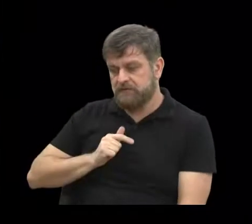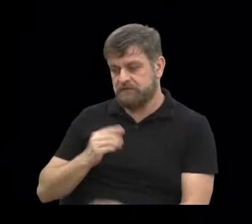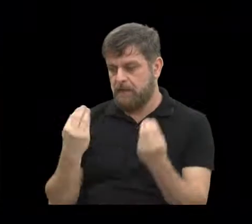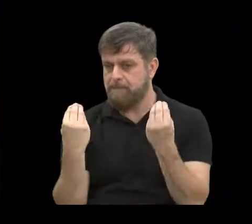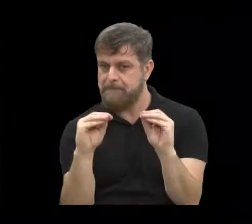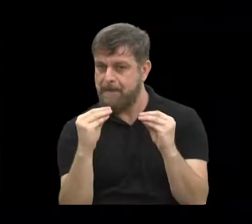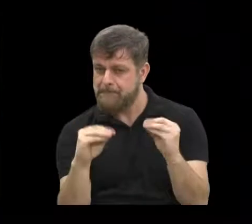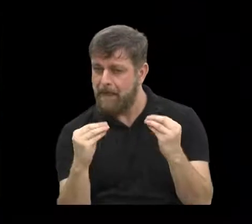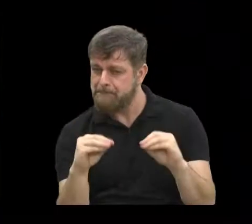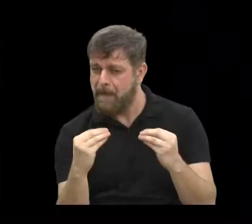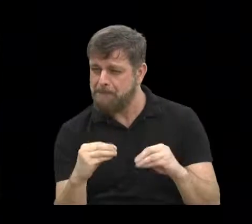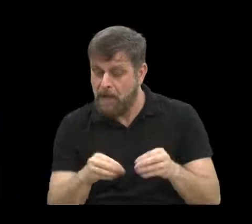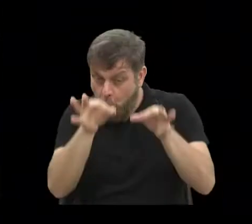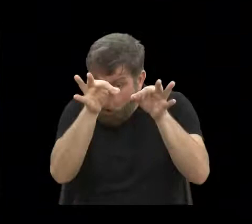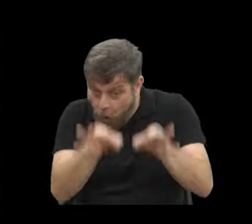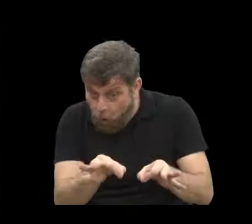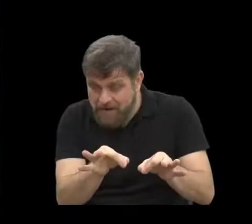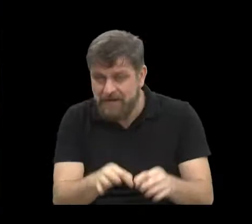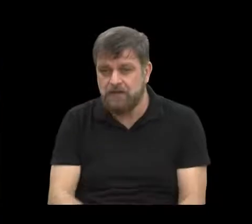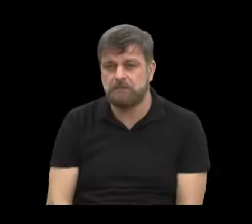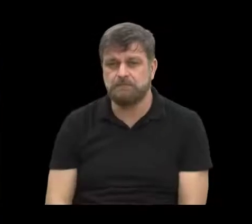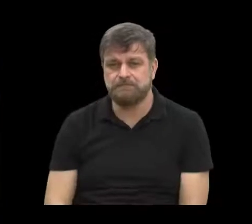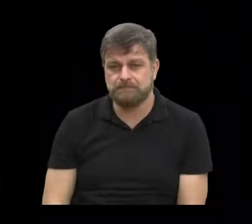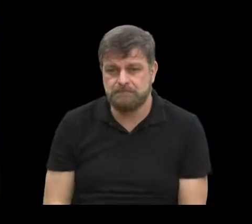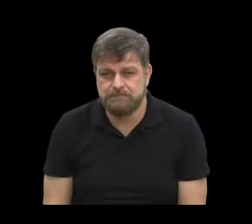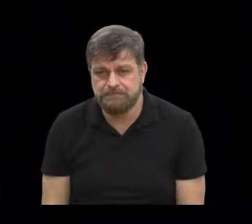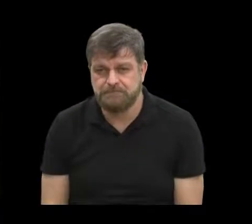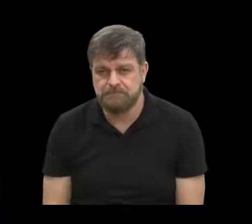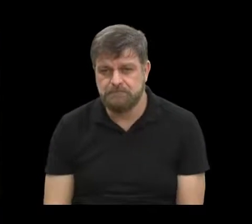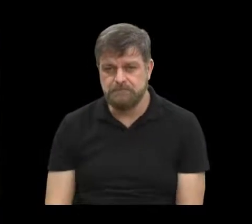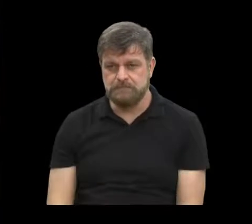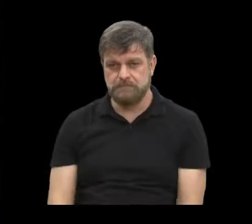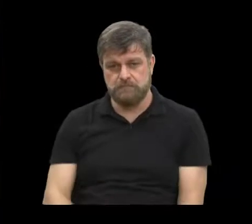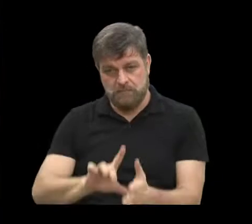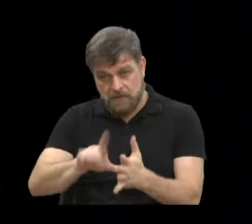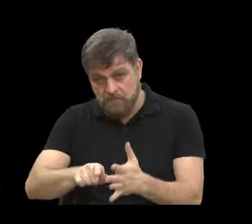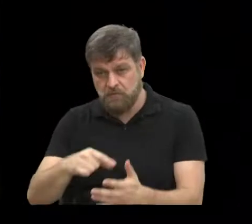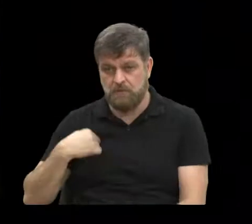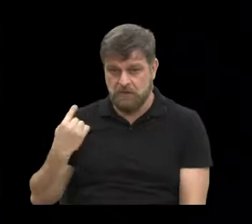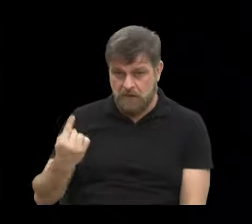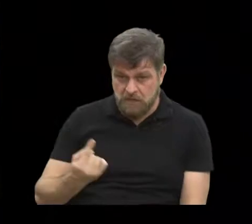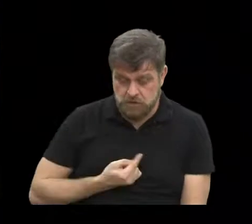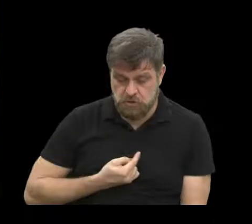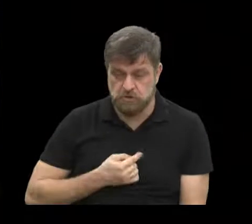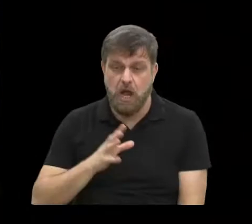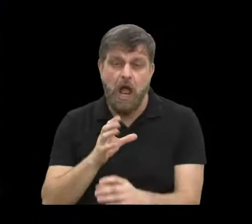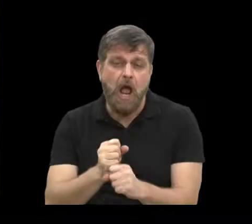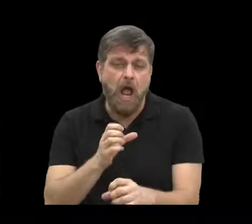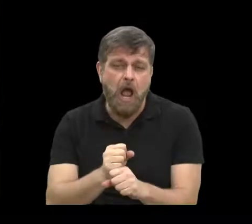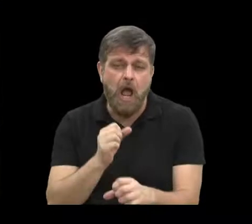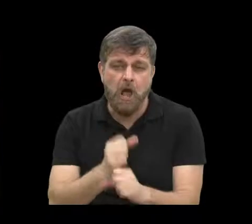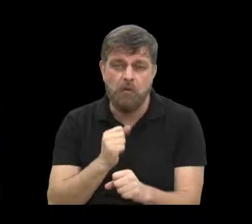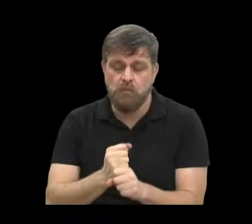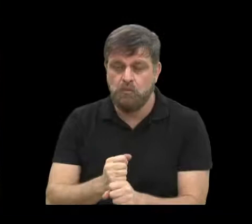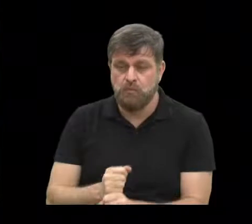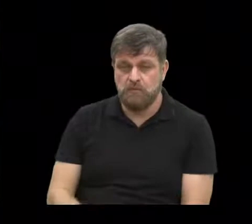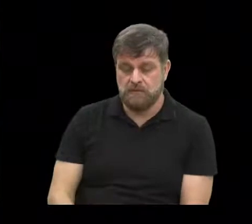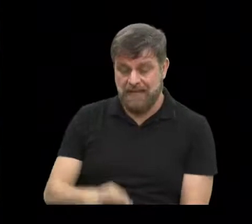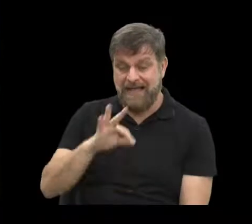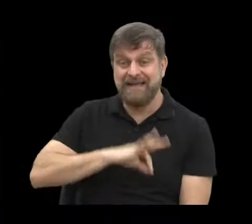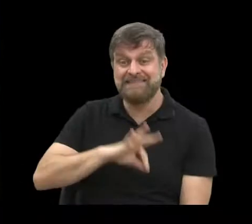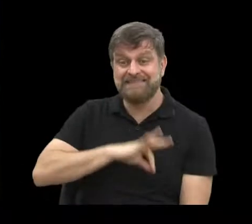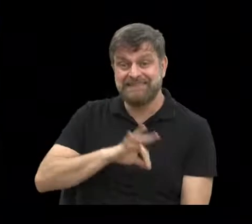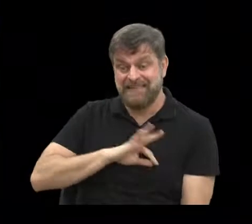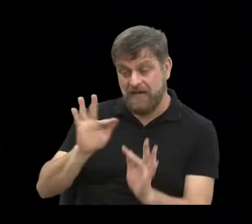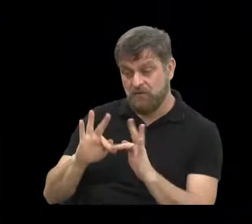fazer a atualização, tá bom? E aí, a gente segue para o cálculo da renda per